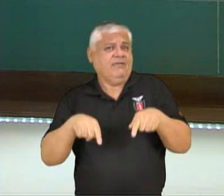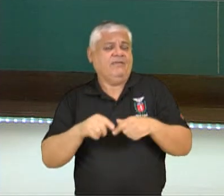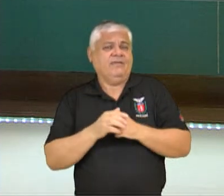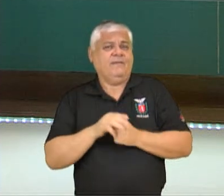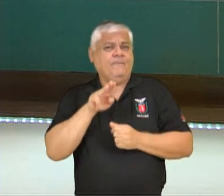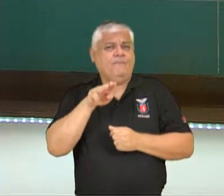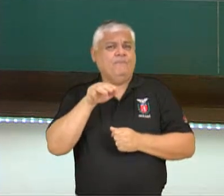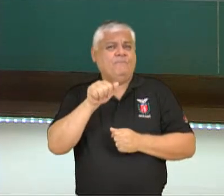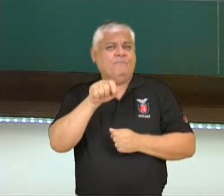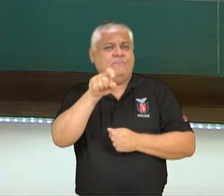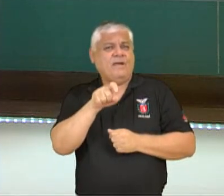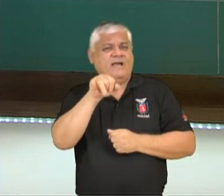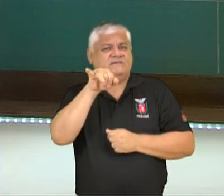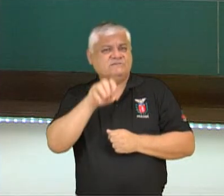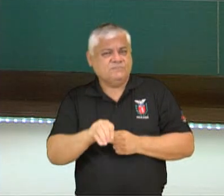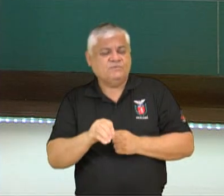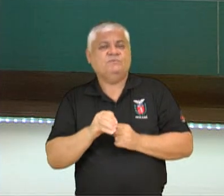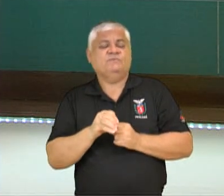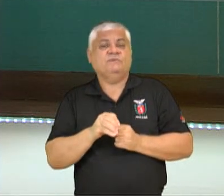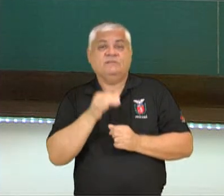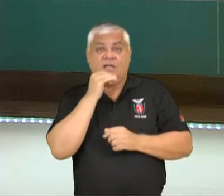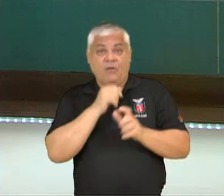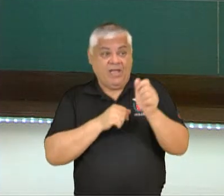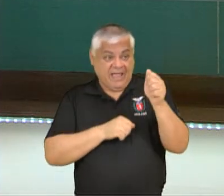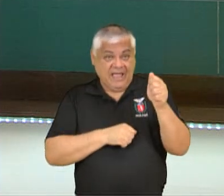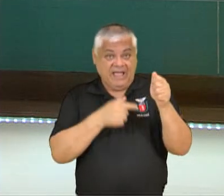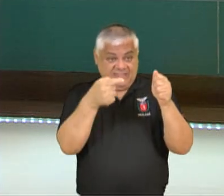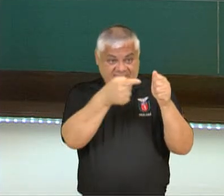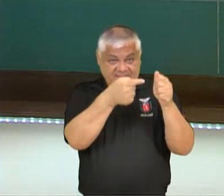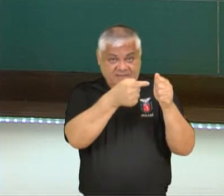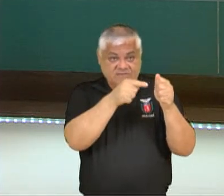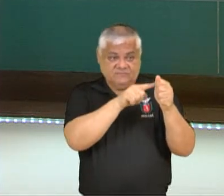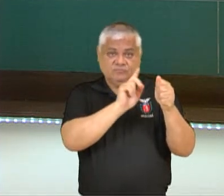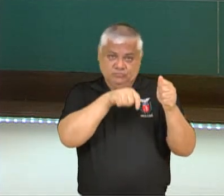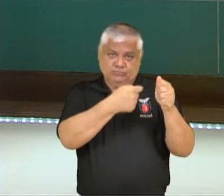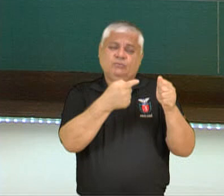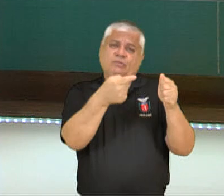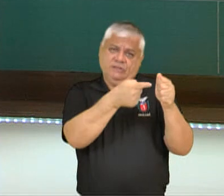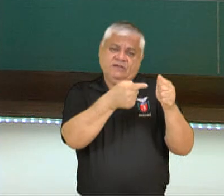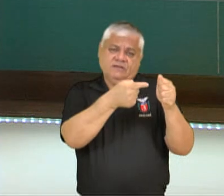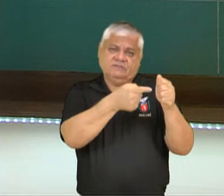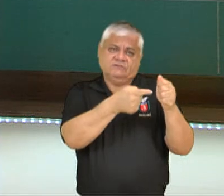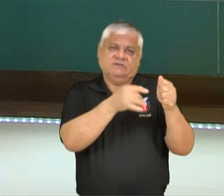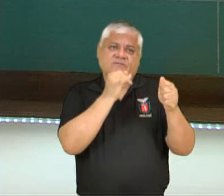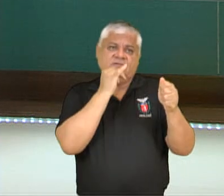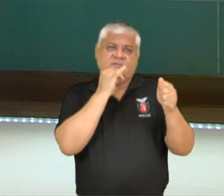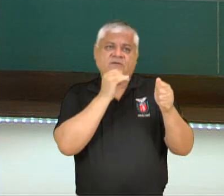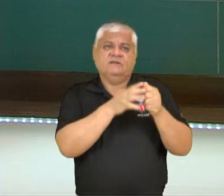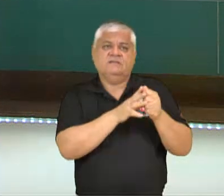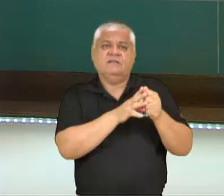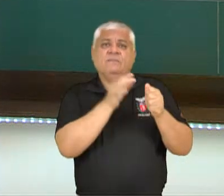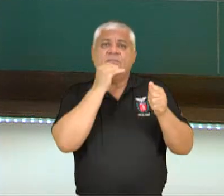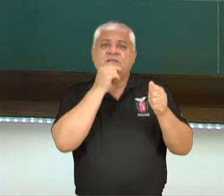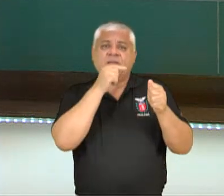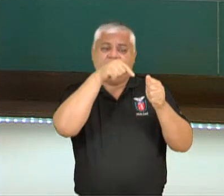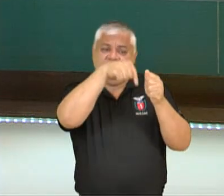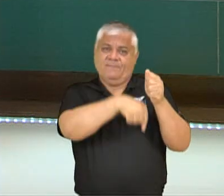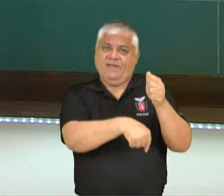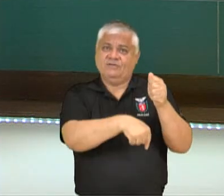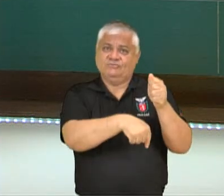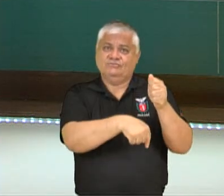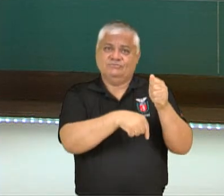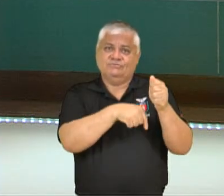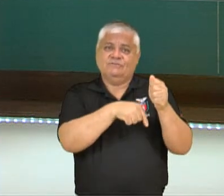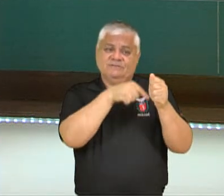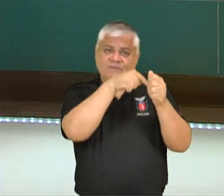que o fato do coeficiente A ser negativo faz com que a parábola tenha a concavidade aberta para baixo e, portanto, ela vai